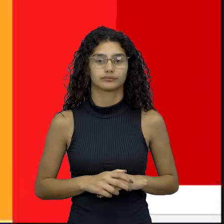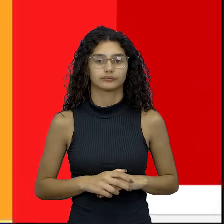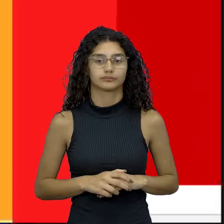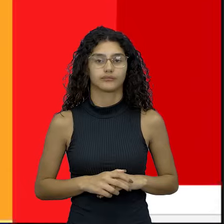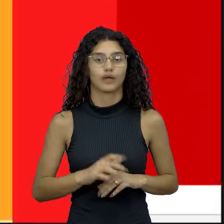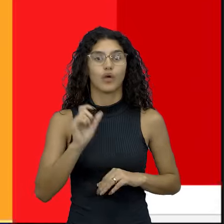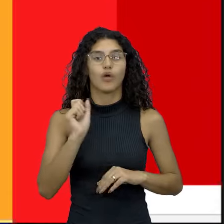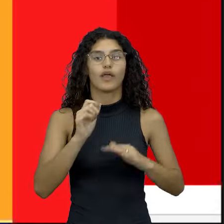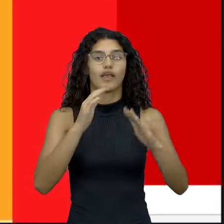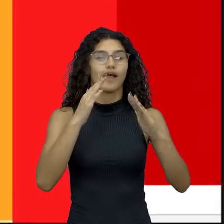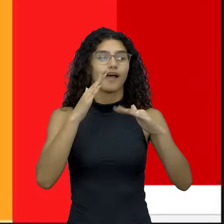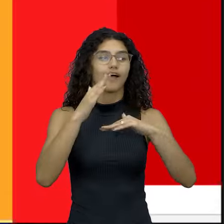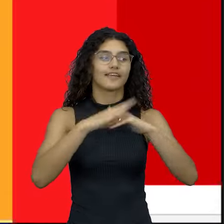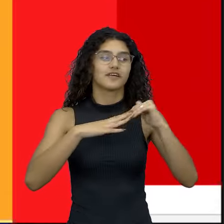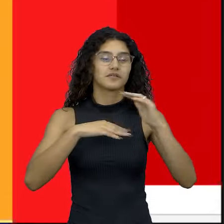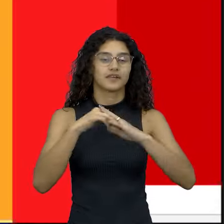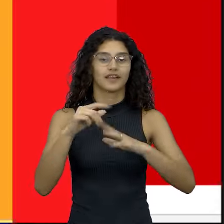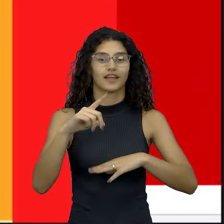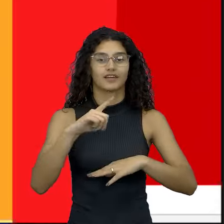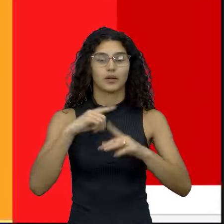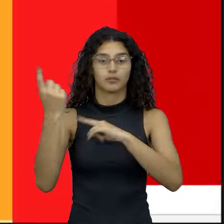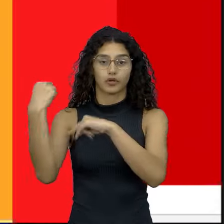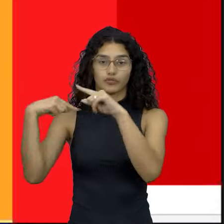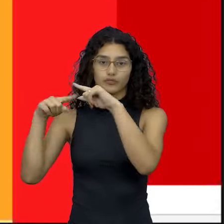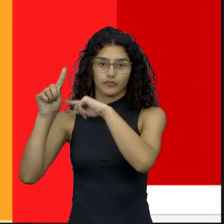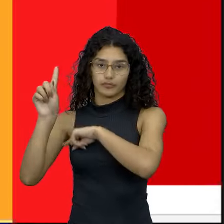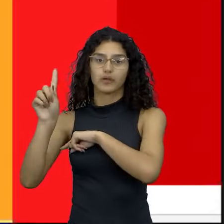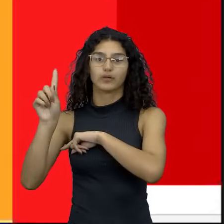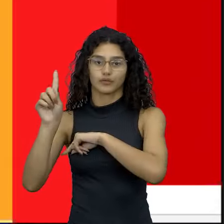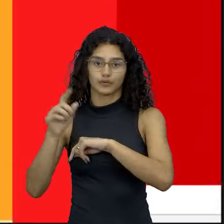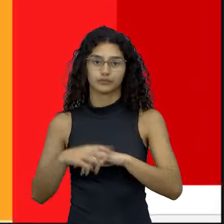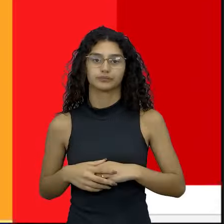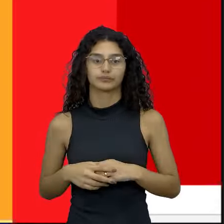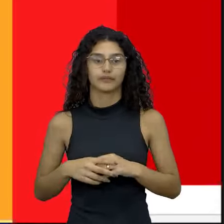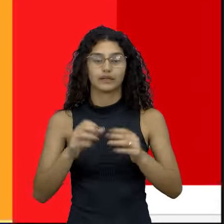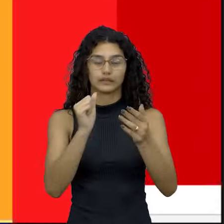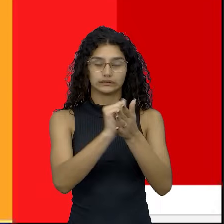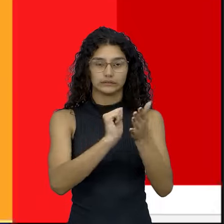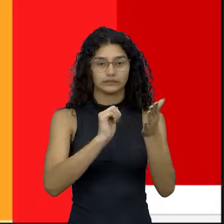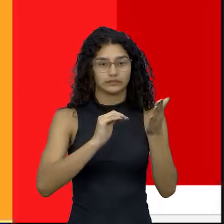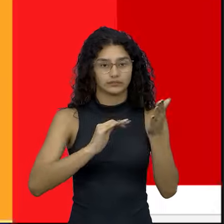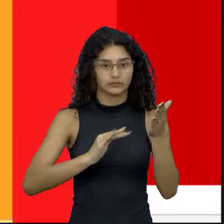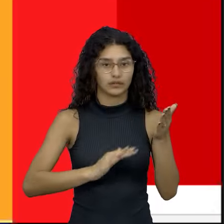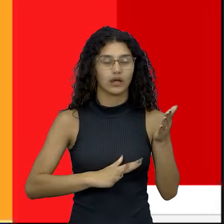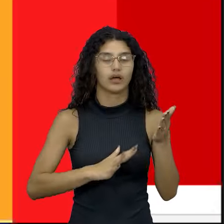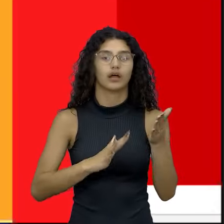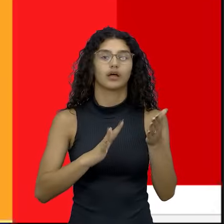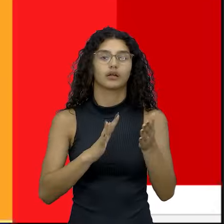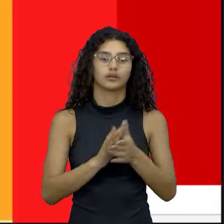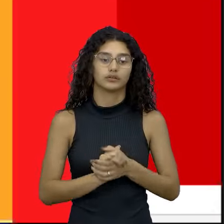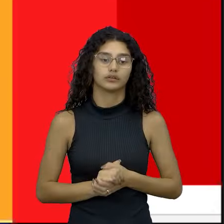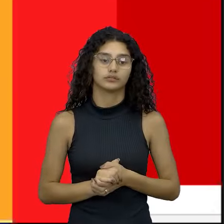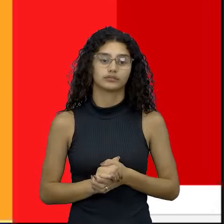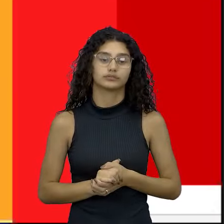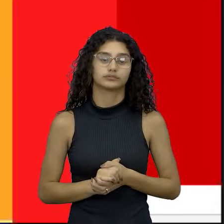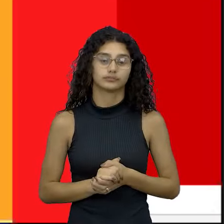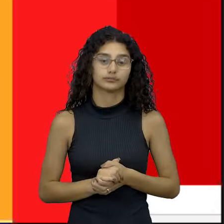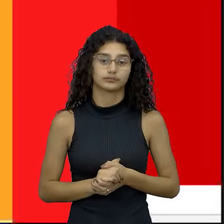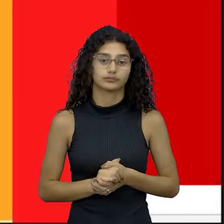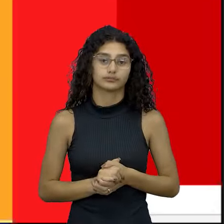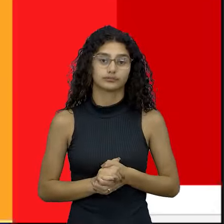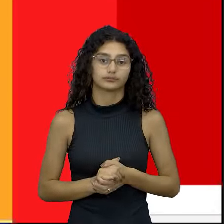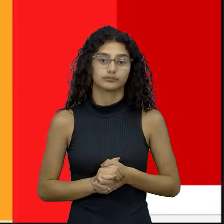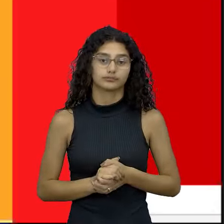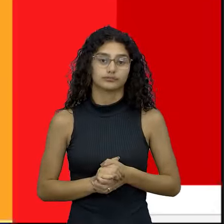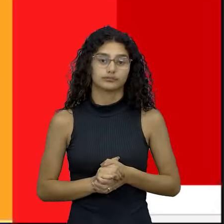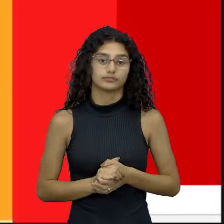o que essas habilidades promovem aí para o desenvolvimento, né, das atividades. E então, por isso, no